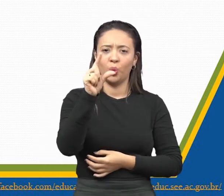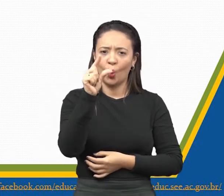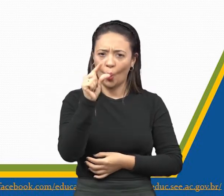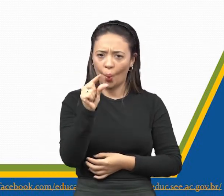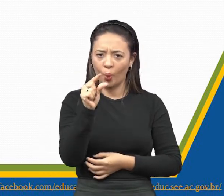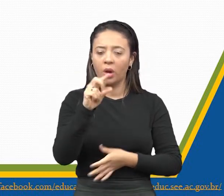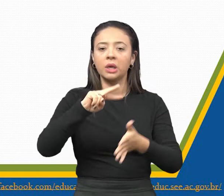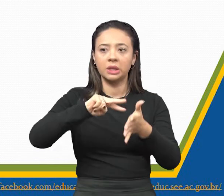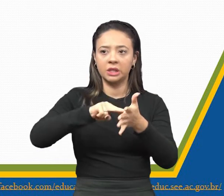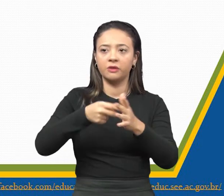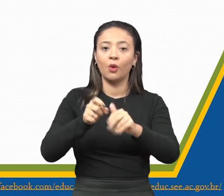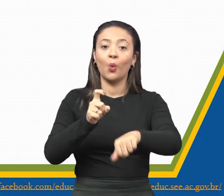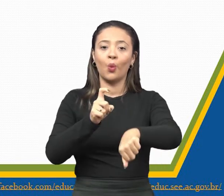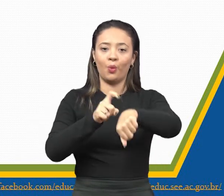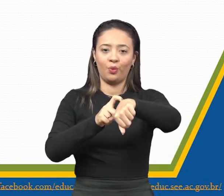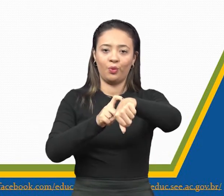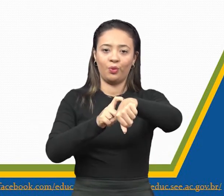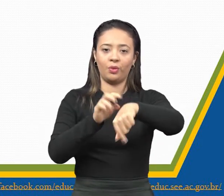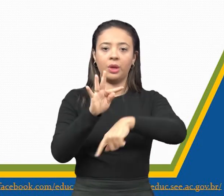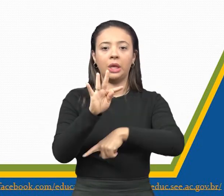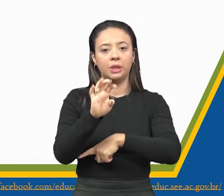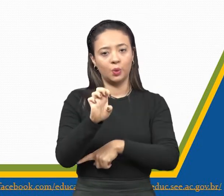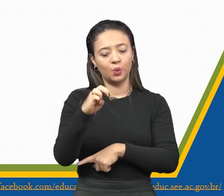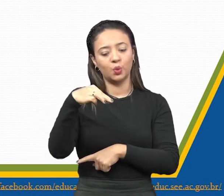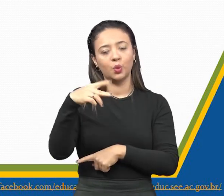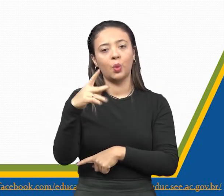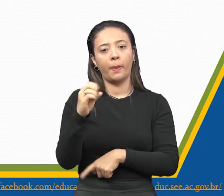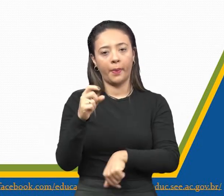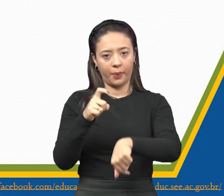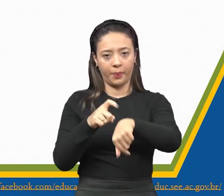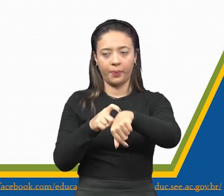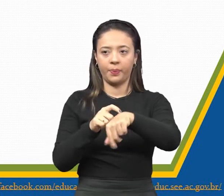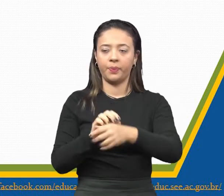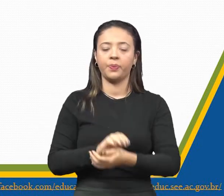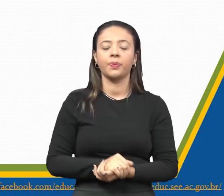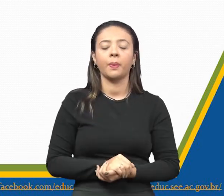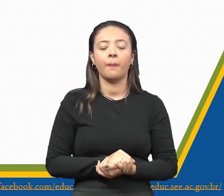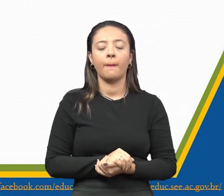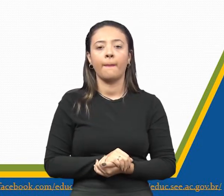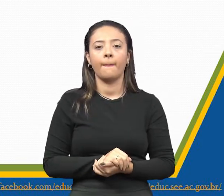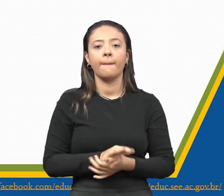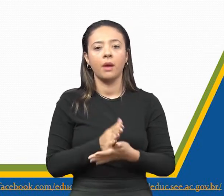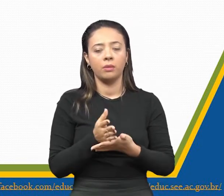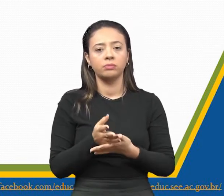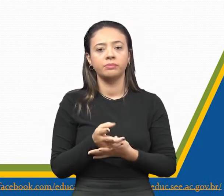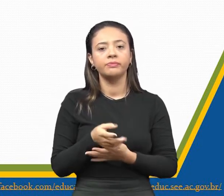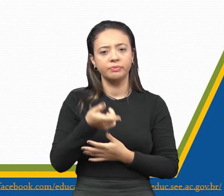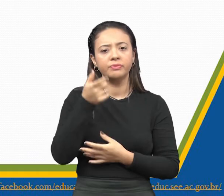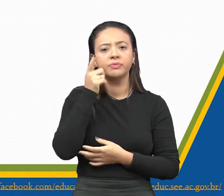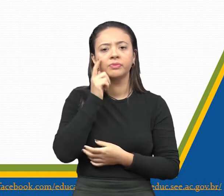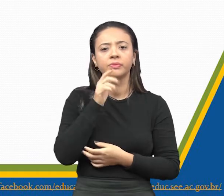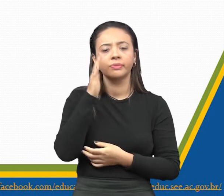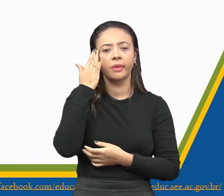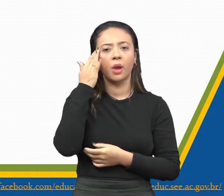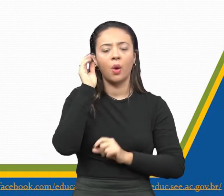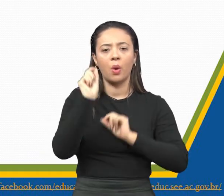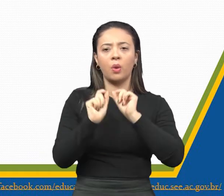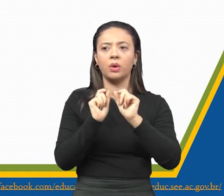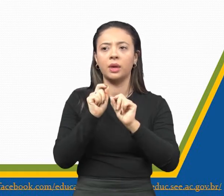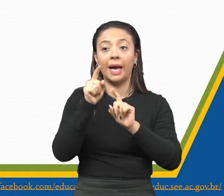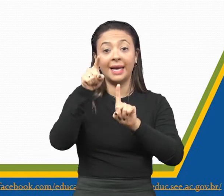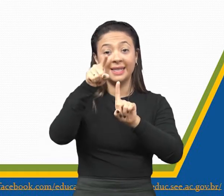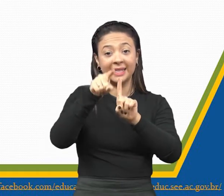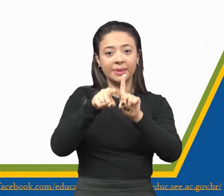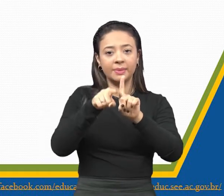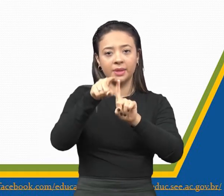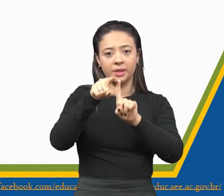de Tzinho, ou T minúsculo. Você há de convir comigo de que essa temperatura, ela